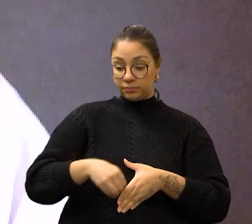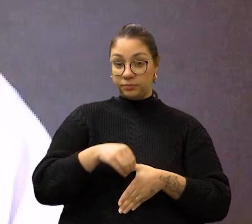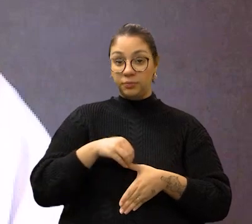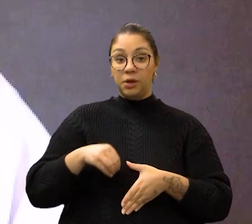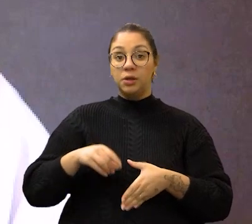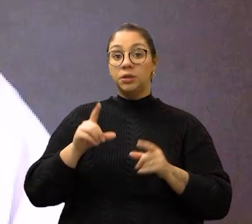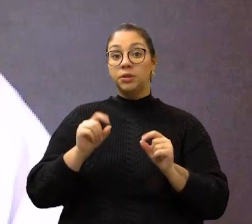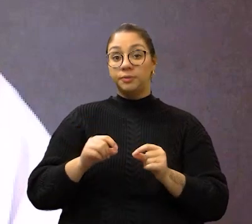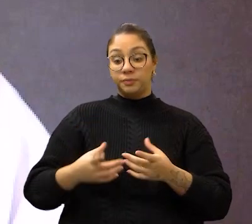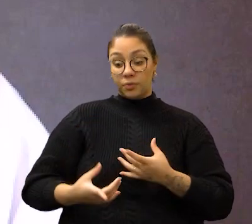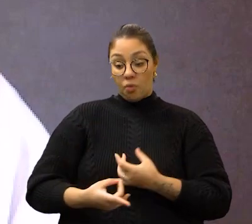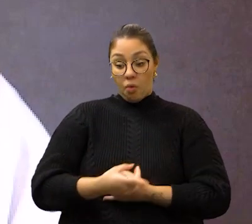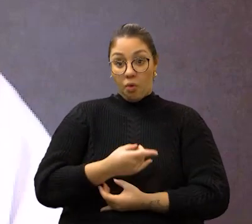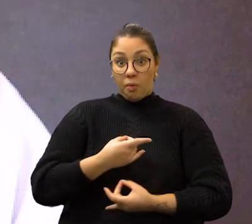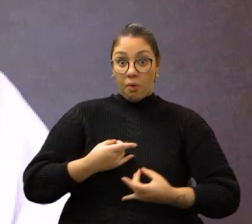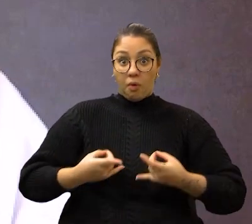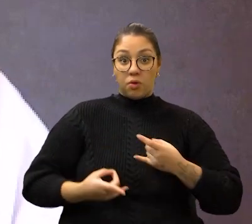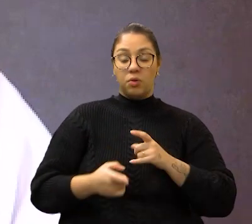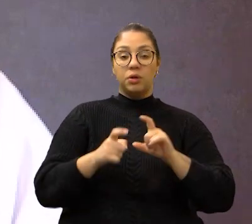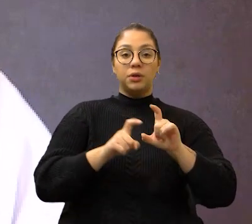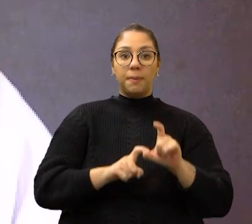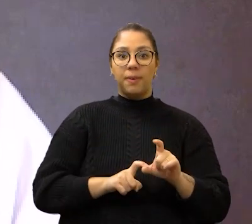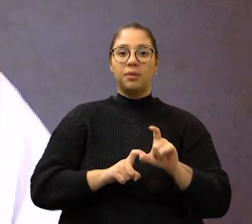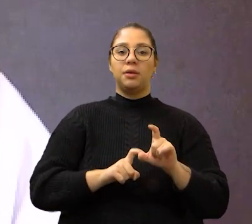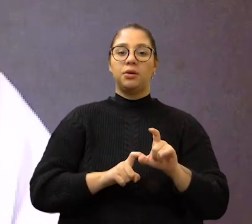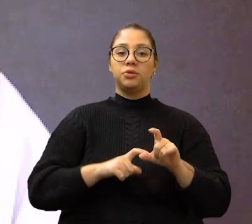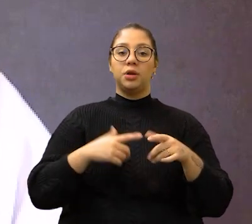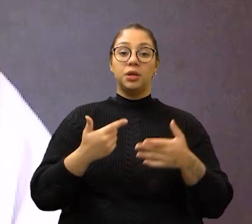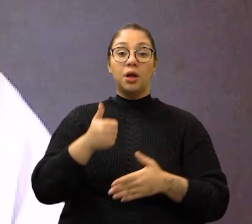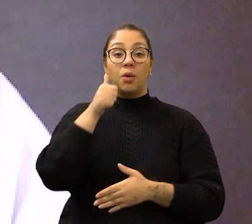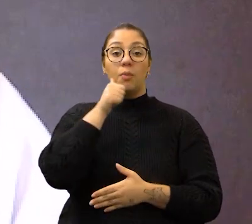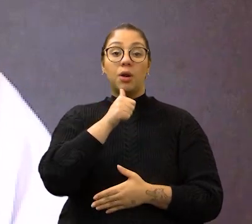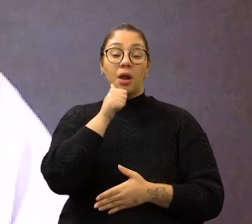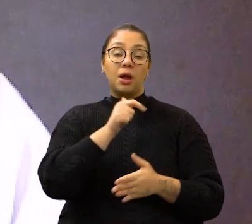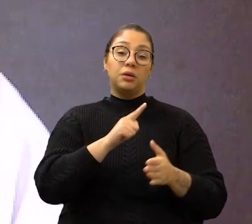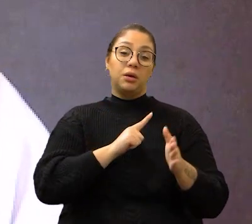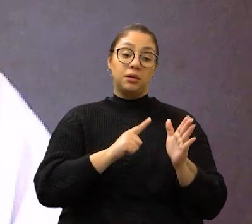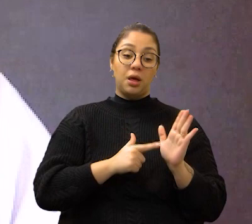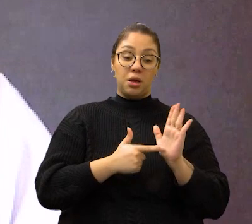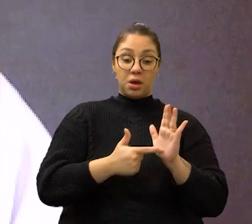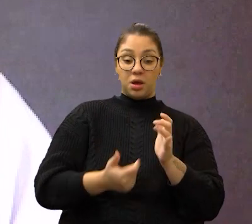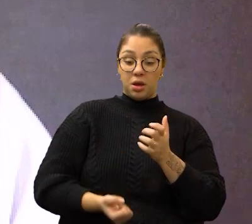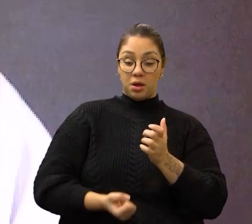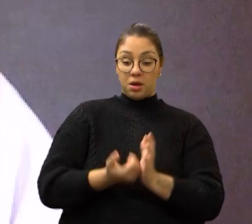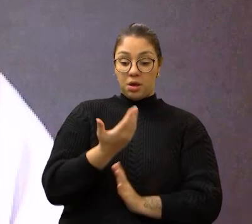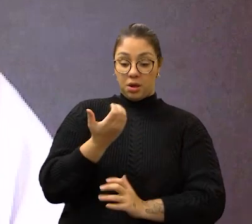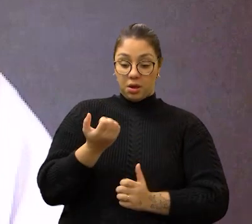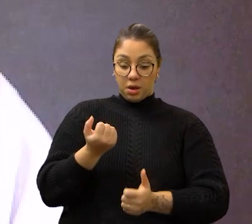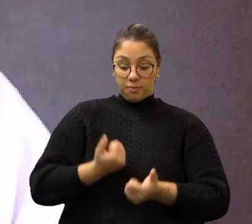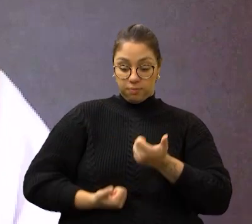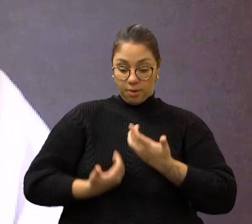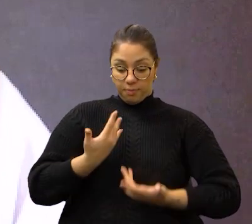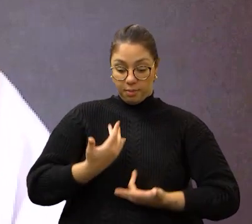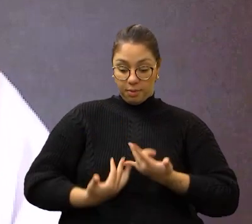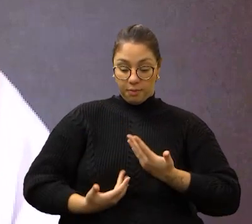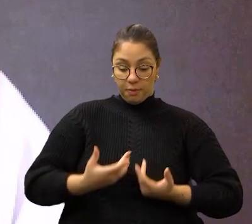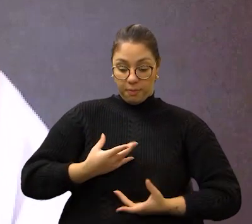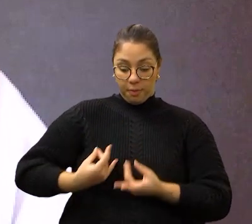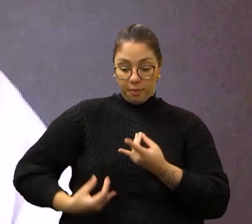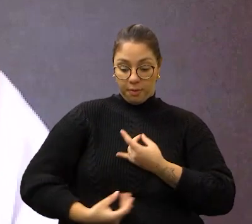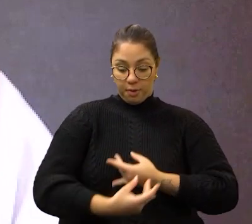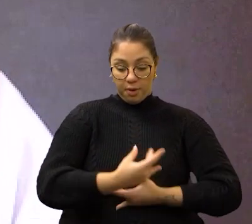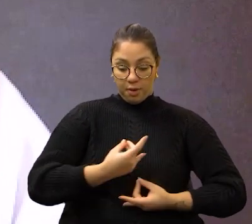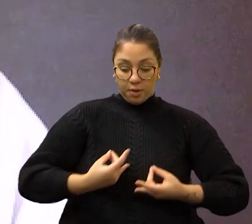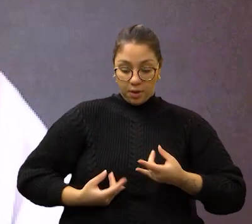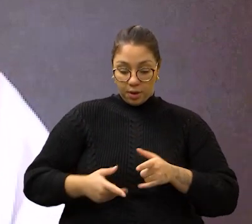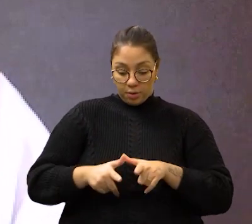chama de hormônio dependentes, ou seja, o fato da mulher apresentar produção dos hormônios ovarianos faz com que